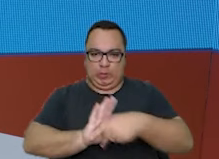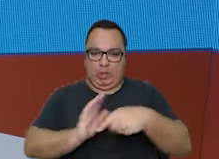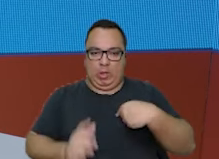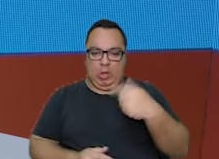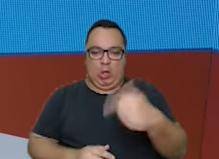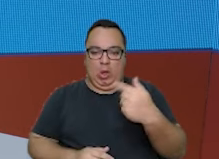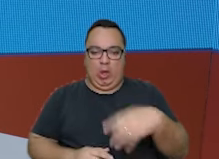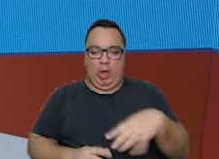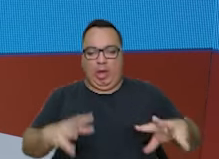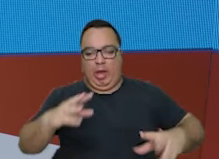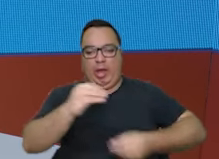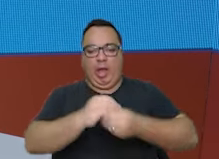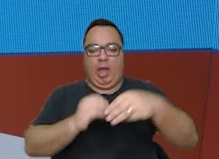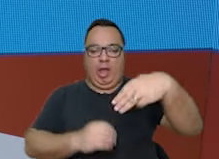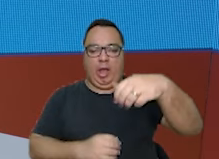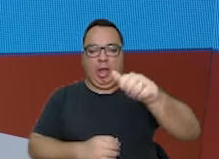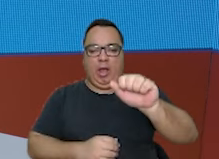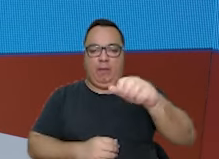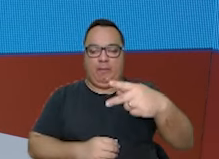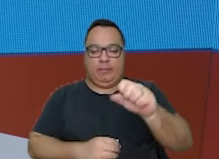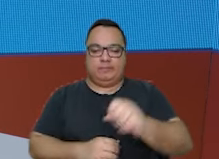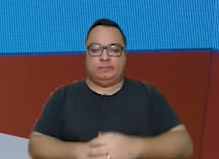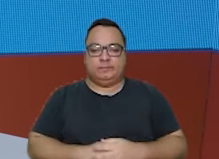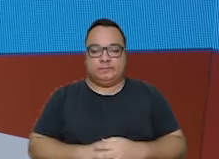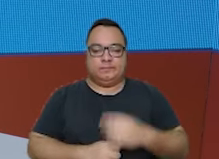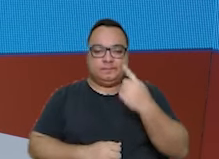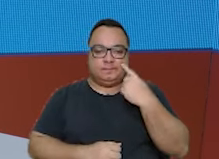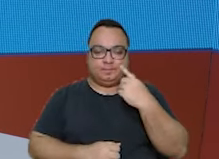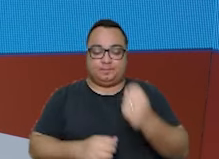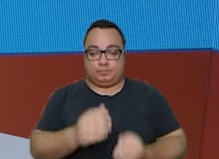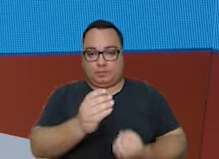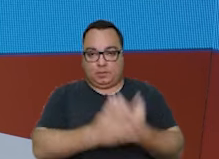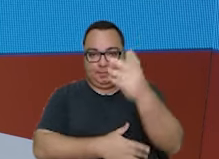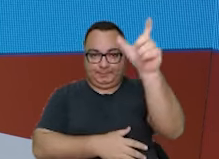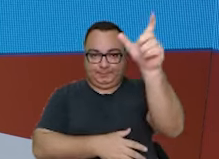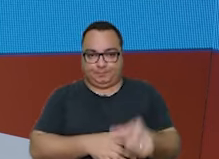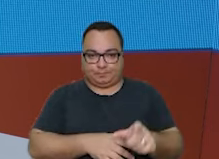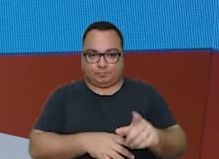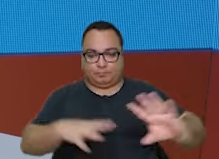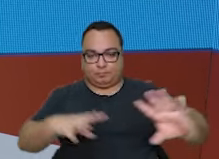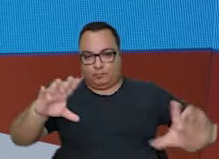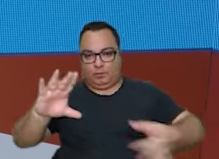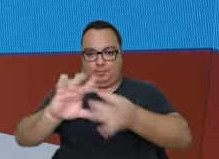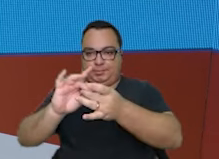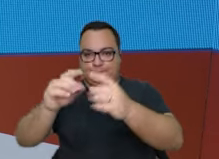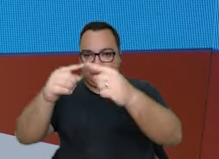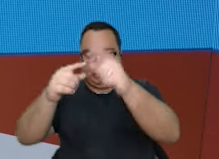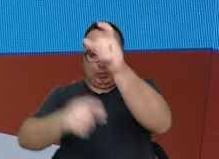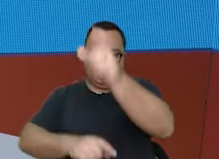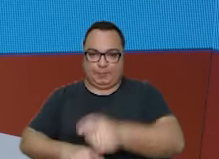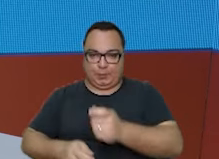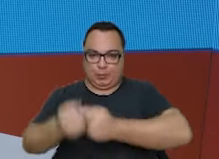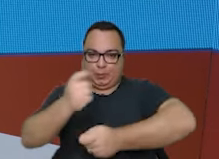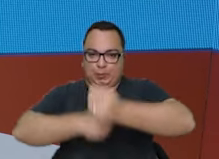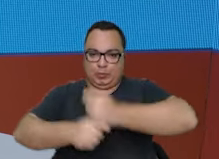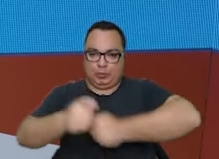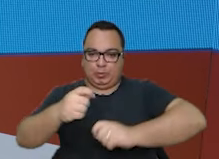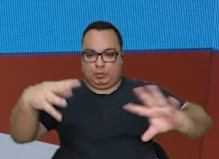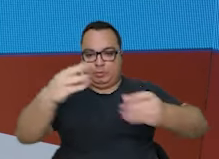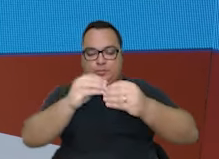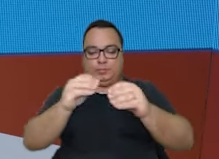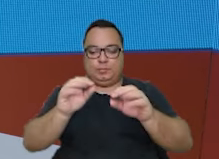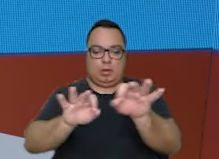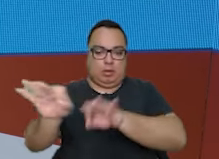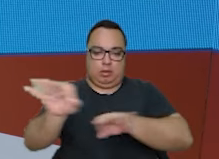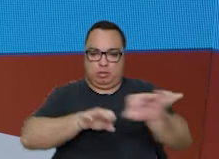integrada no mapas quando você cria um perfil associado ao perfil do teu negócio você consegue fazer toda a configuração todo